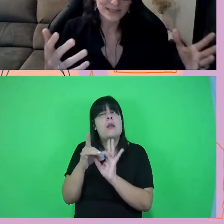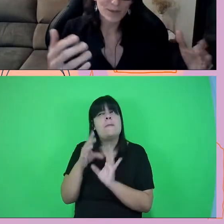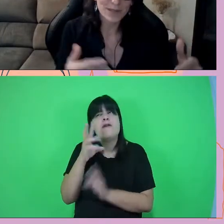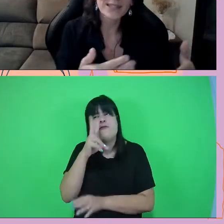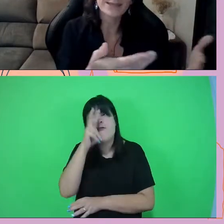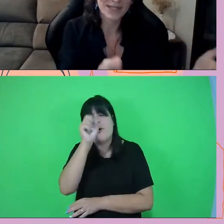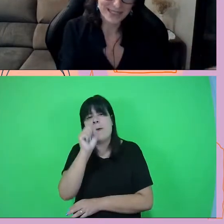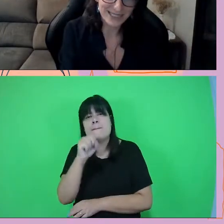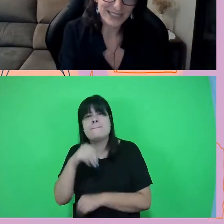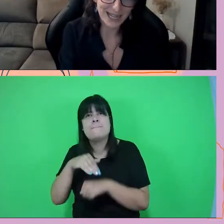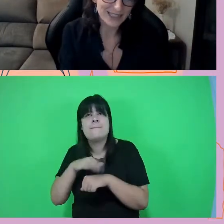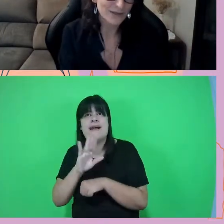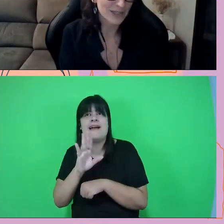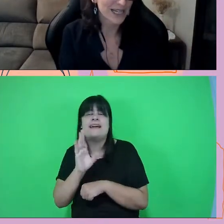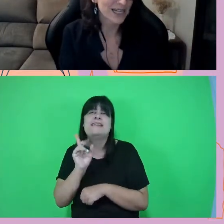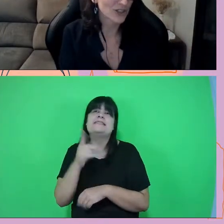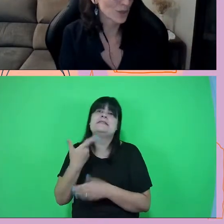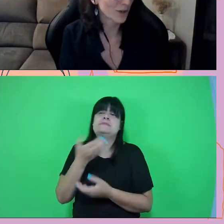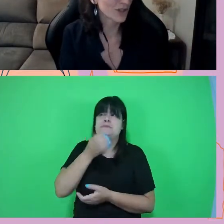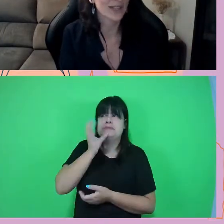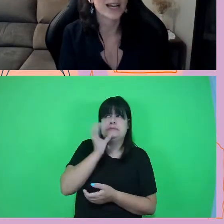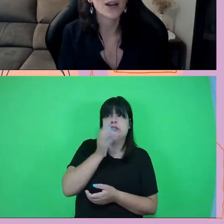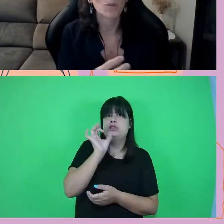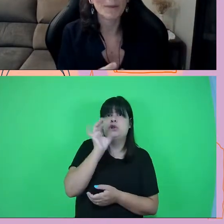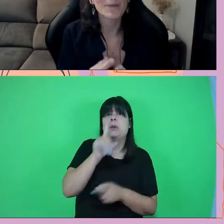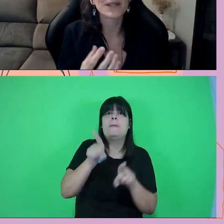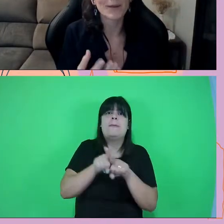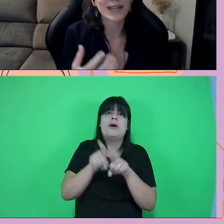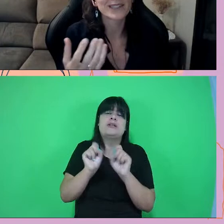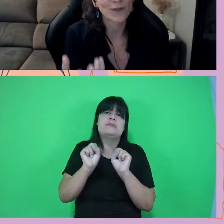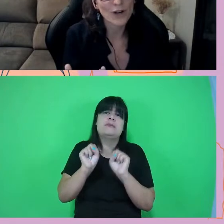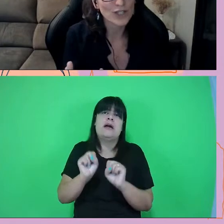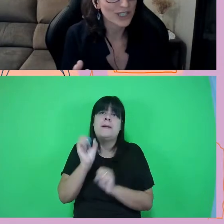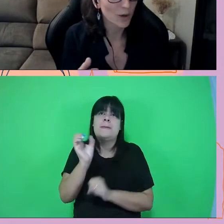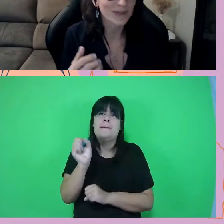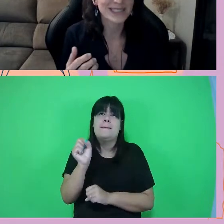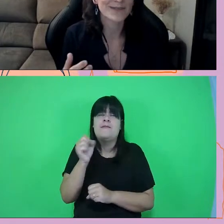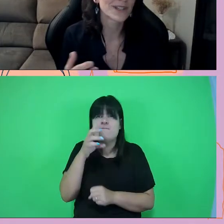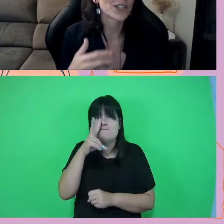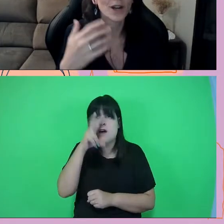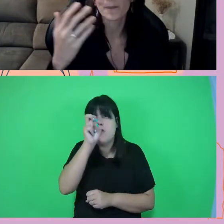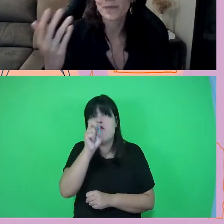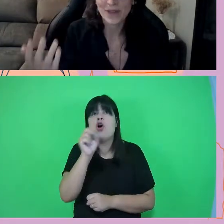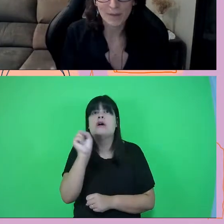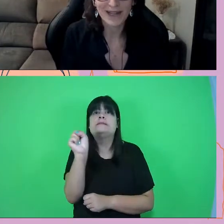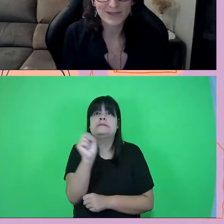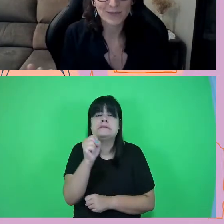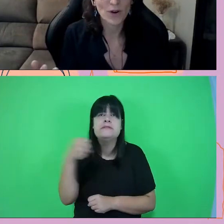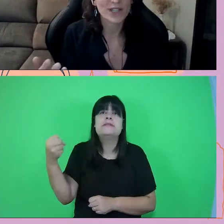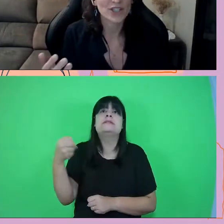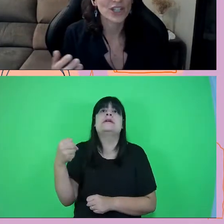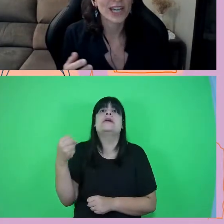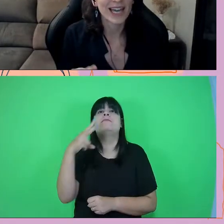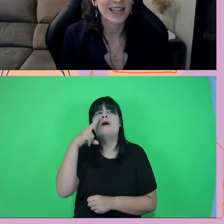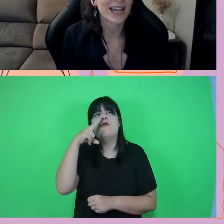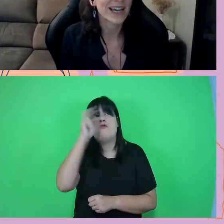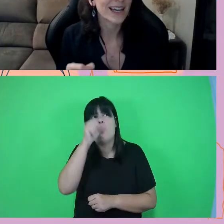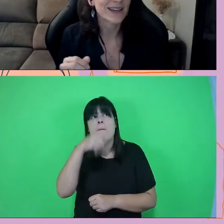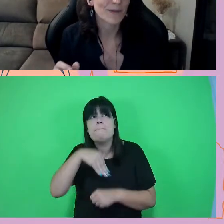não só para as bebidas, mas nesse caso, né, a gente pode falar, uma bebida mais forte, então uma cerveja mais